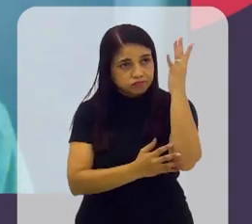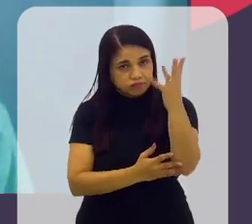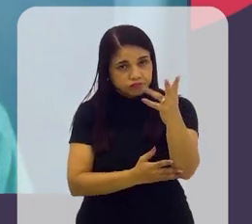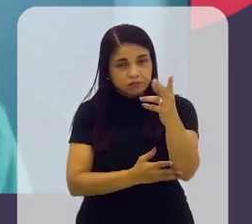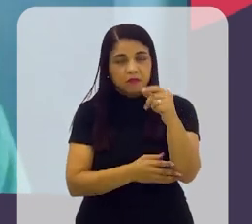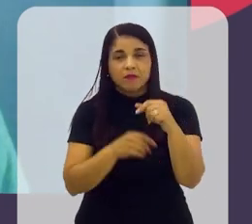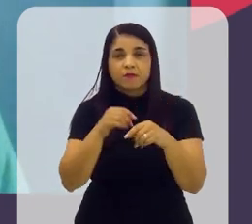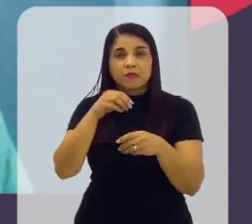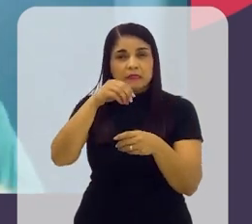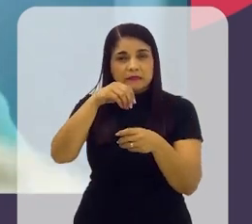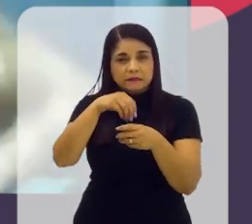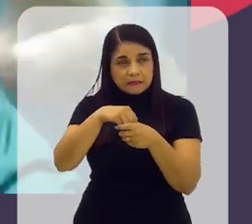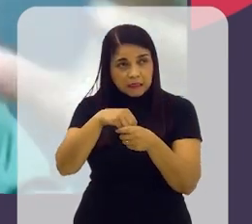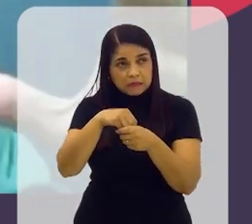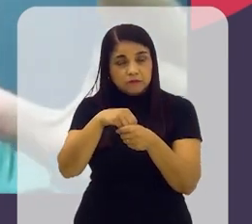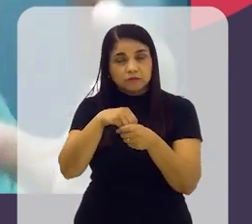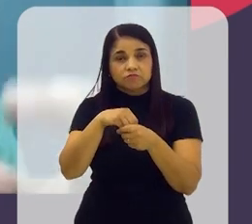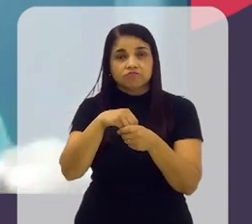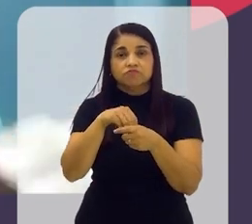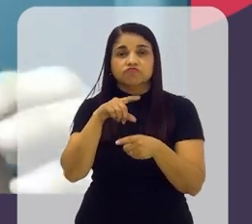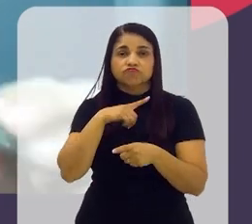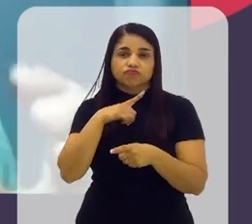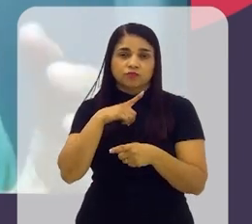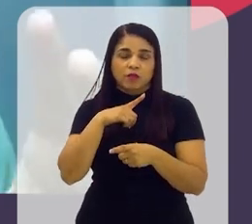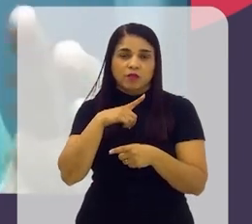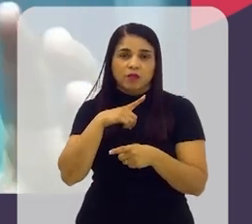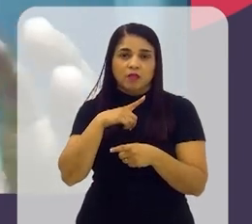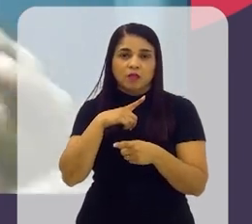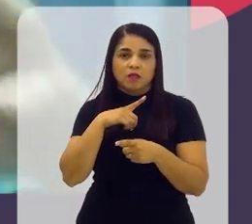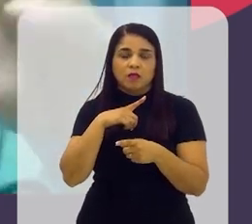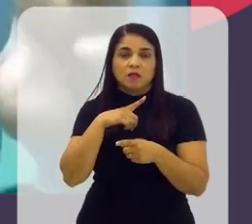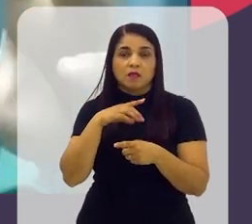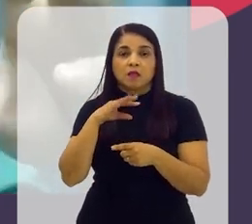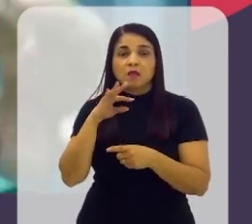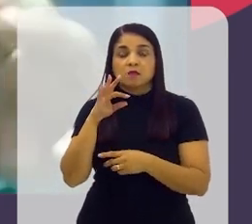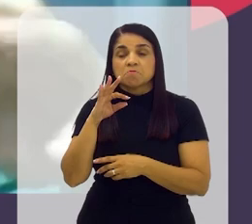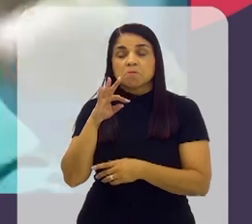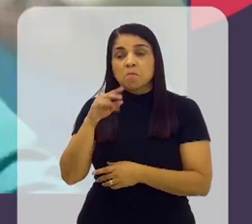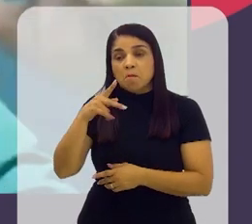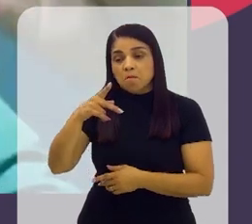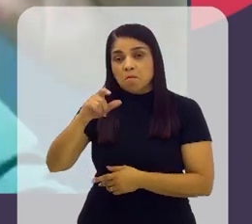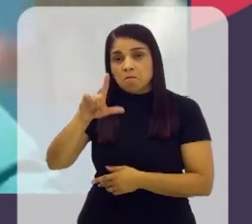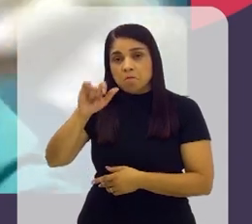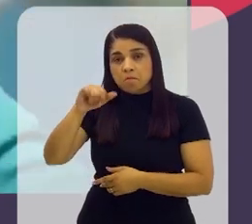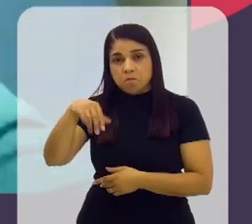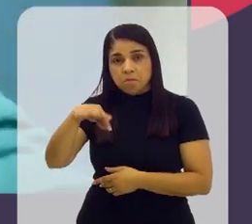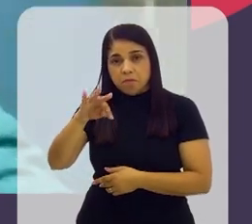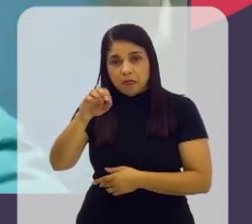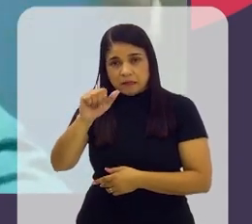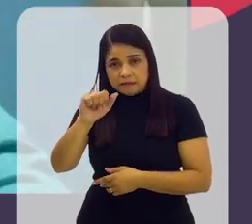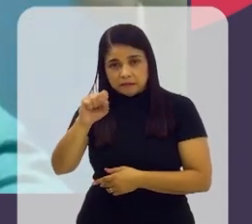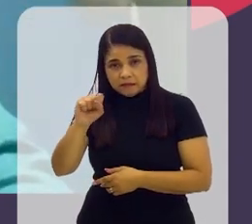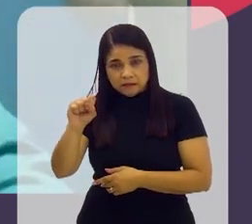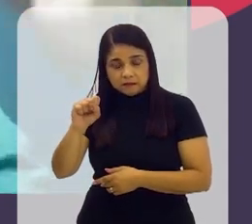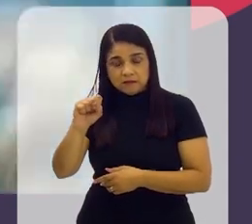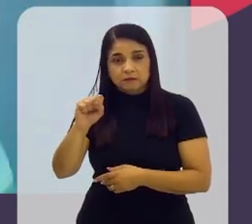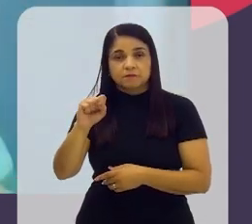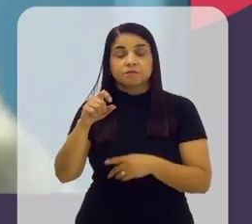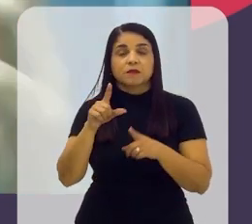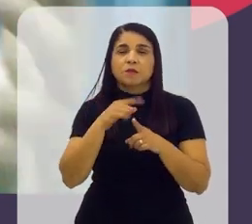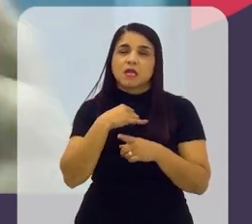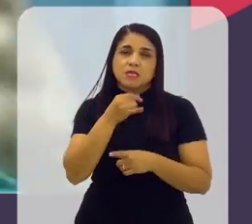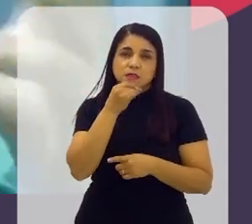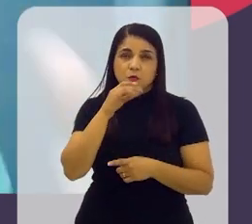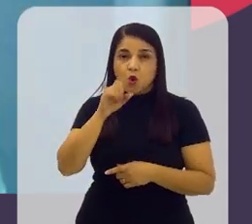tem, quando a gente fala dentro dos estratos da floresta, a gente tem umas plantas que a gente chama de plantas epífitas, que são plantas que vivem em cima de outras plantas, né?